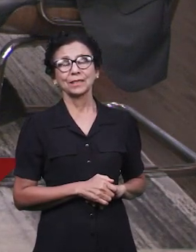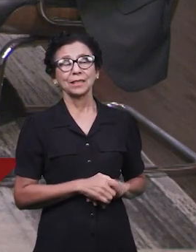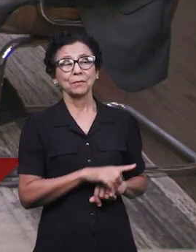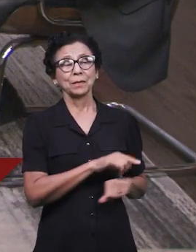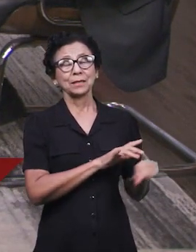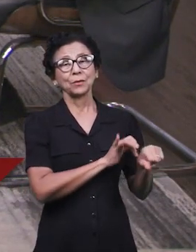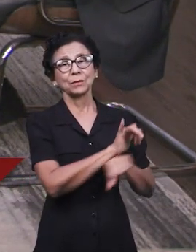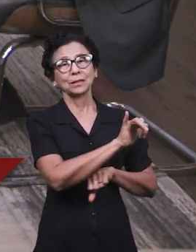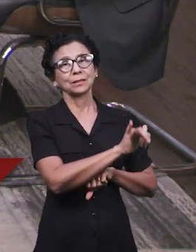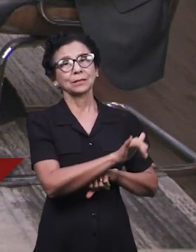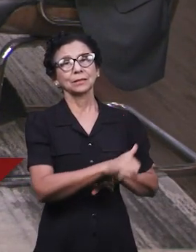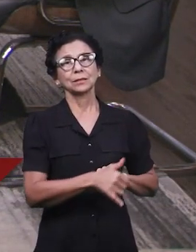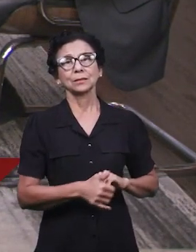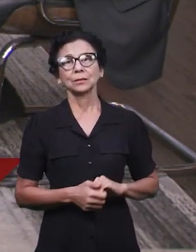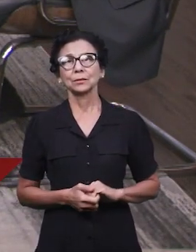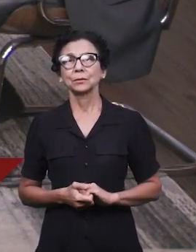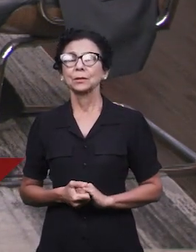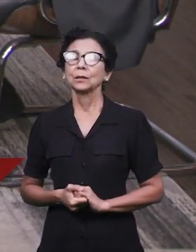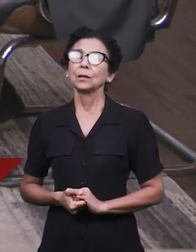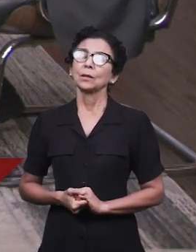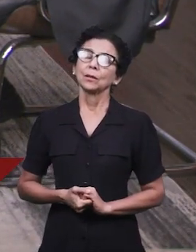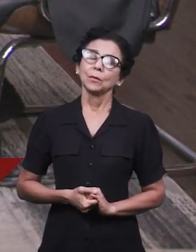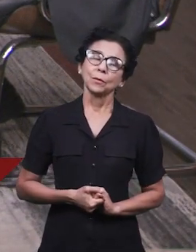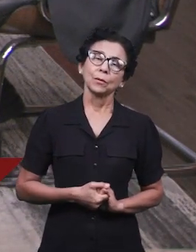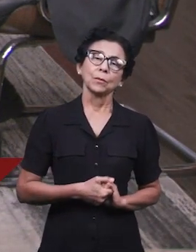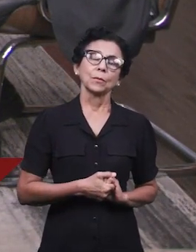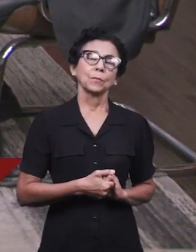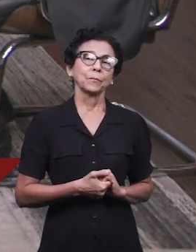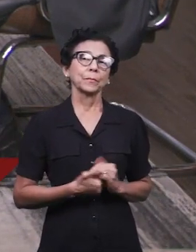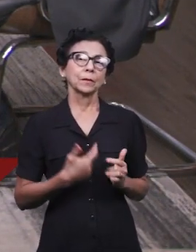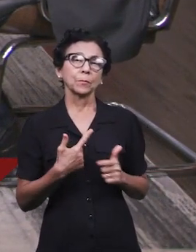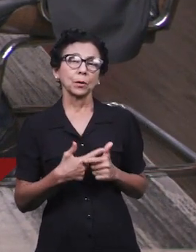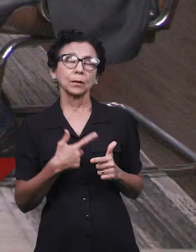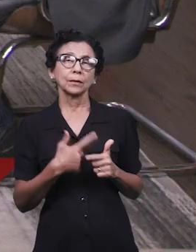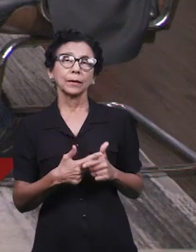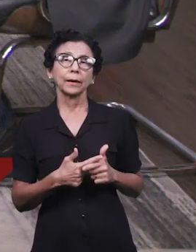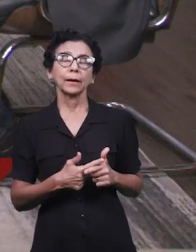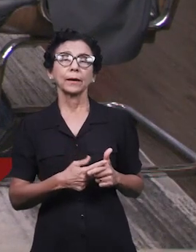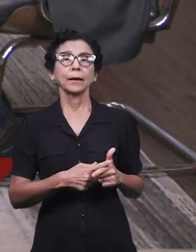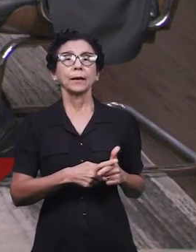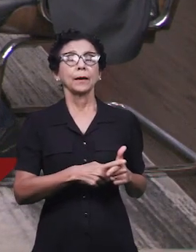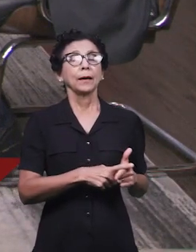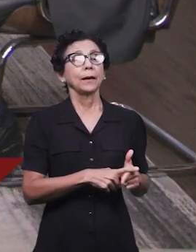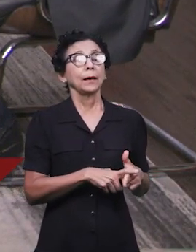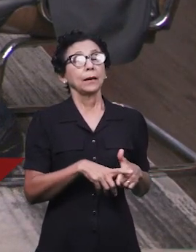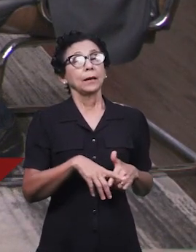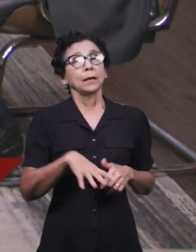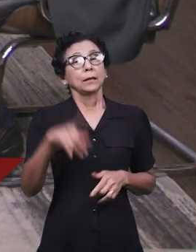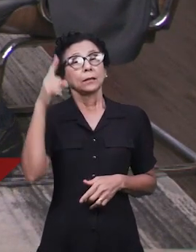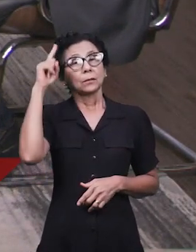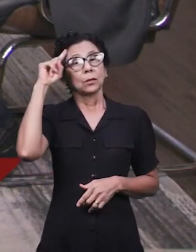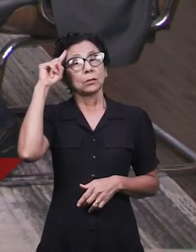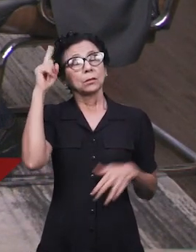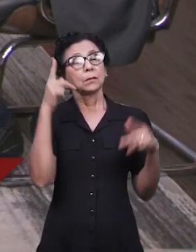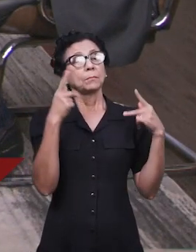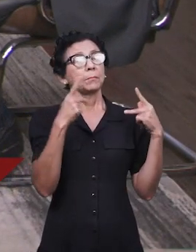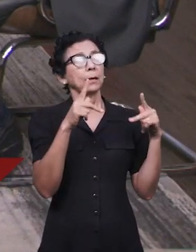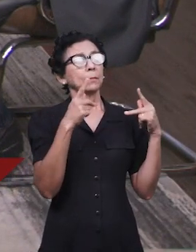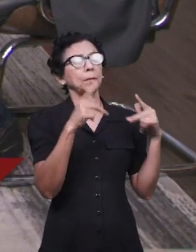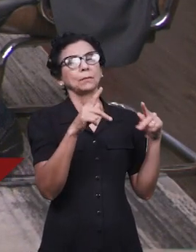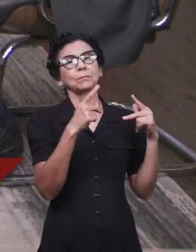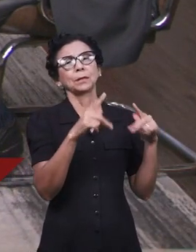umas conversas, é pregação todo dia. Quantas pregações se tem aí? Pelo mundo inteiro. É uma